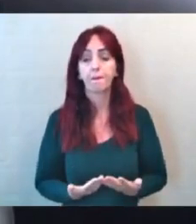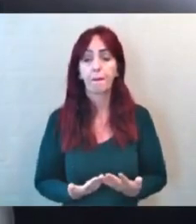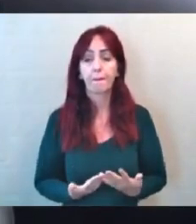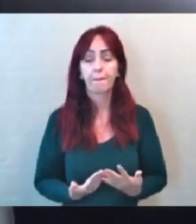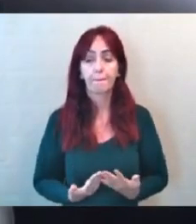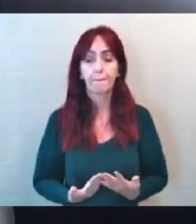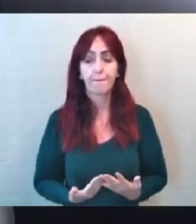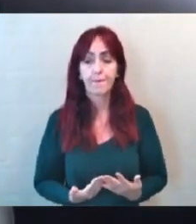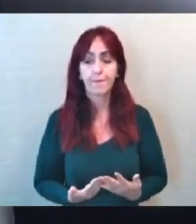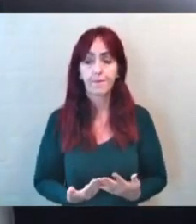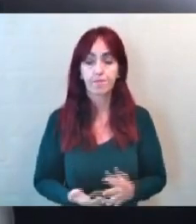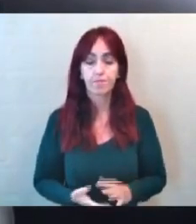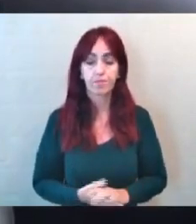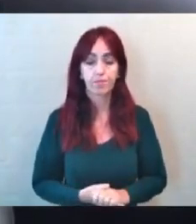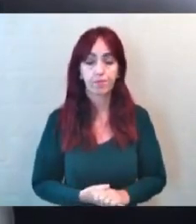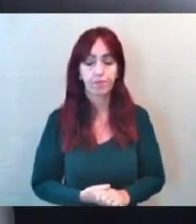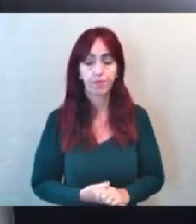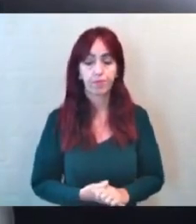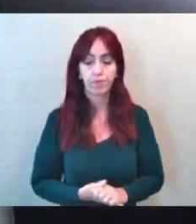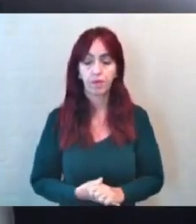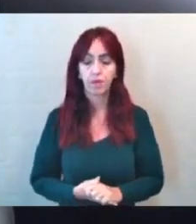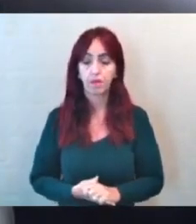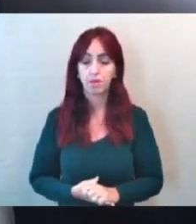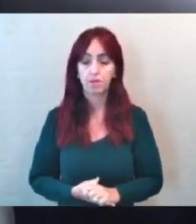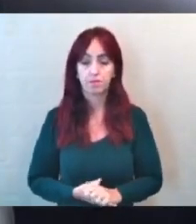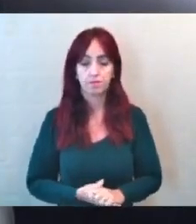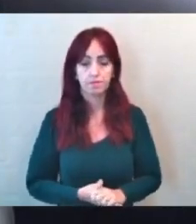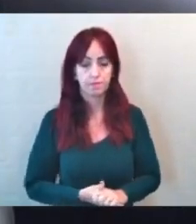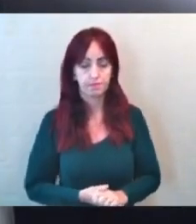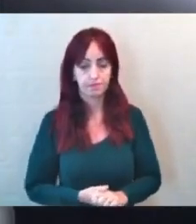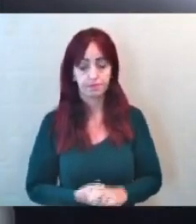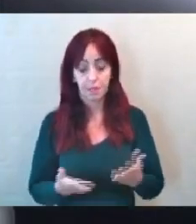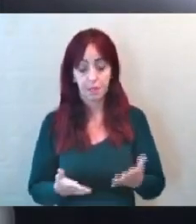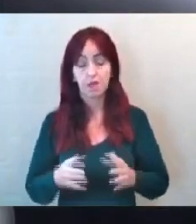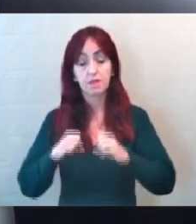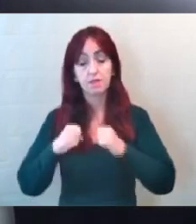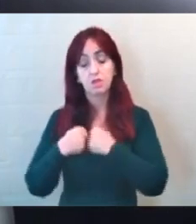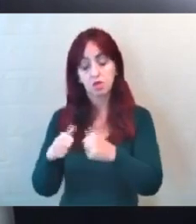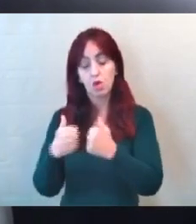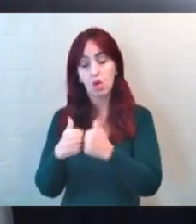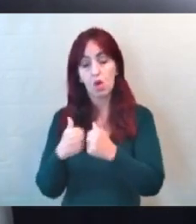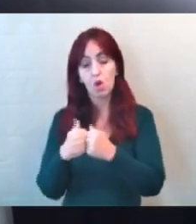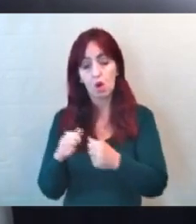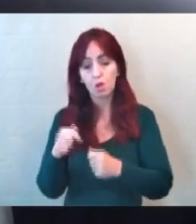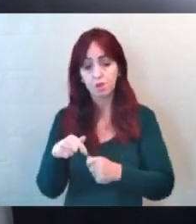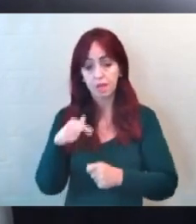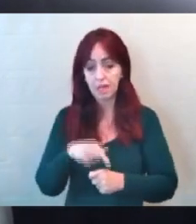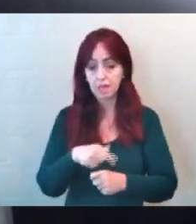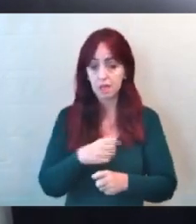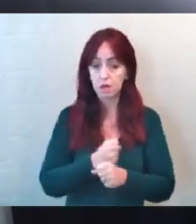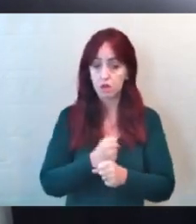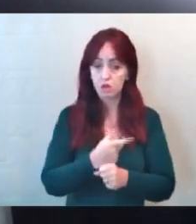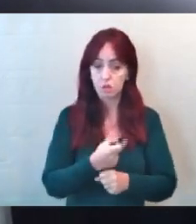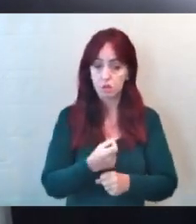acredito que não temos mais tempo hábil para que eles possam operar neste ano de 2023. Isso procede?